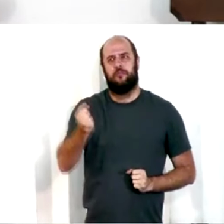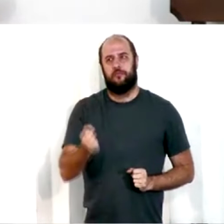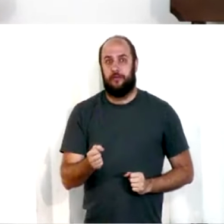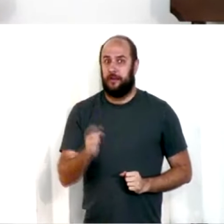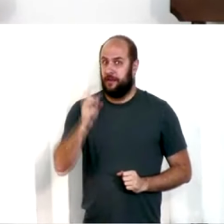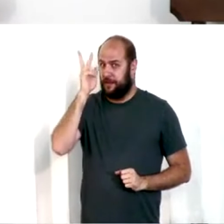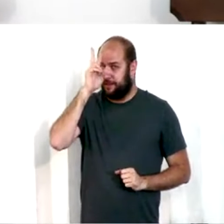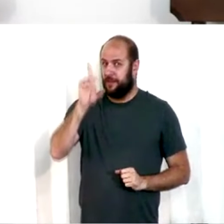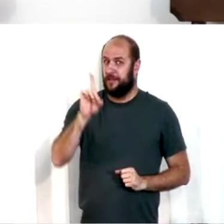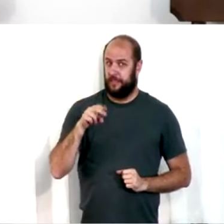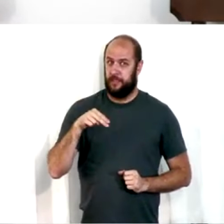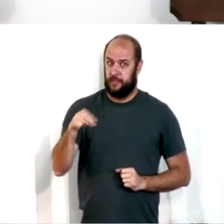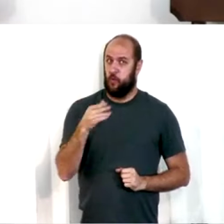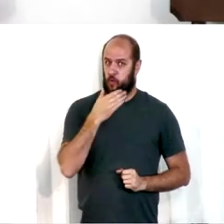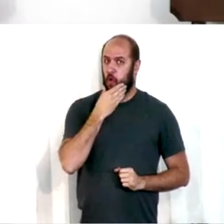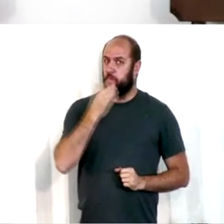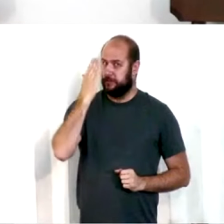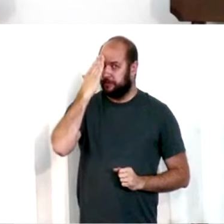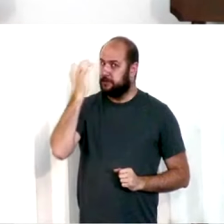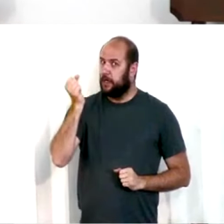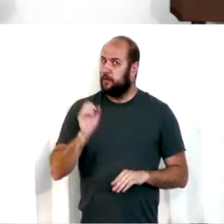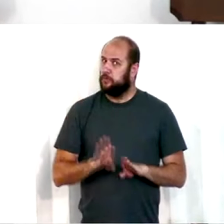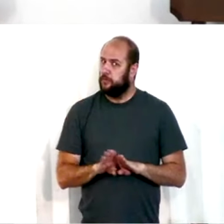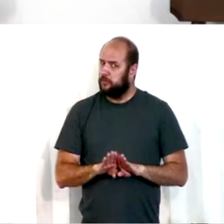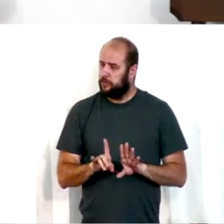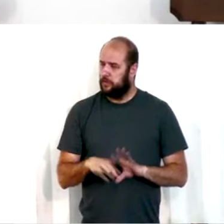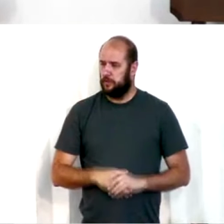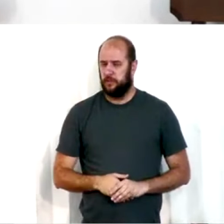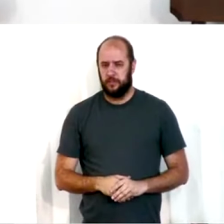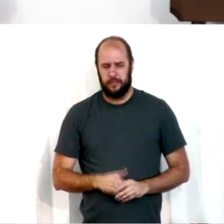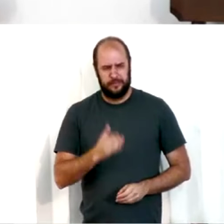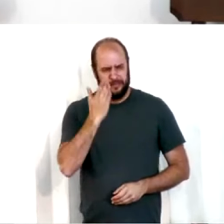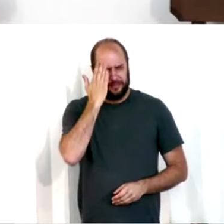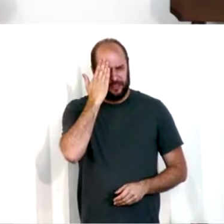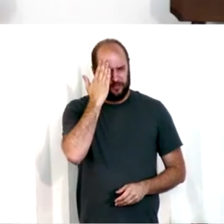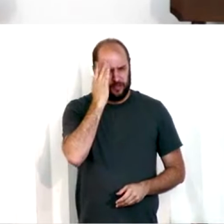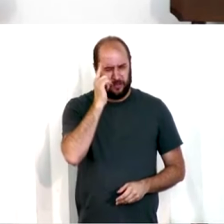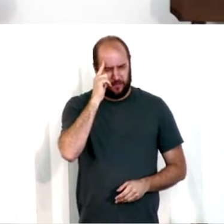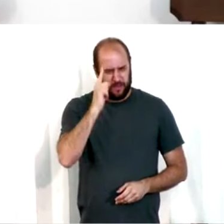desses sábios da Babilônia. Daniel ficou sabendo da sentença que ele recebeu.